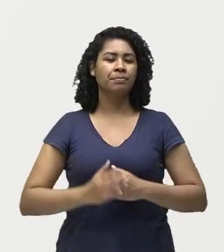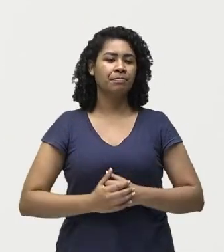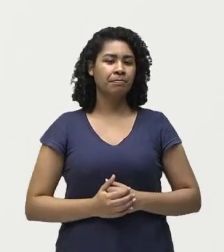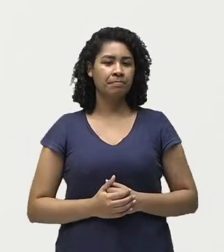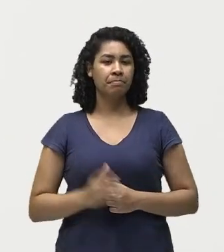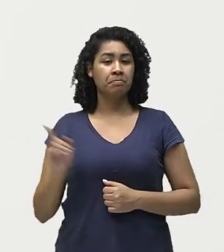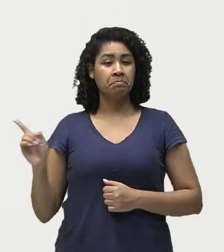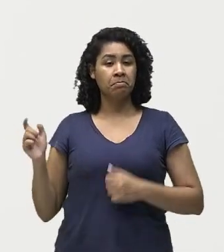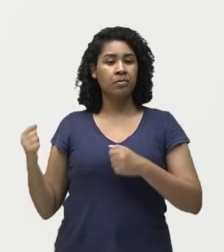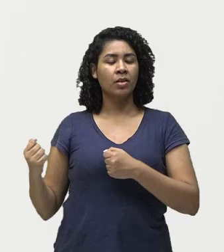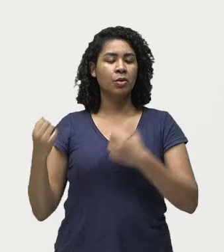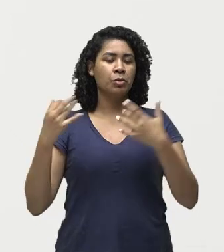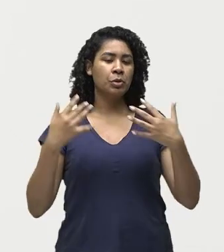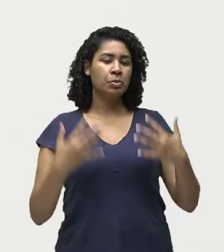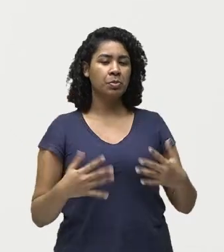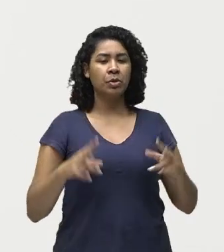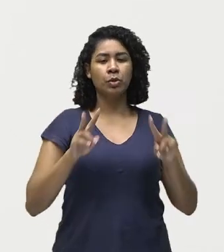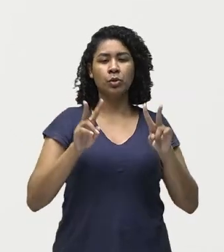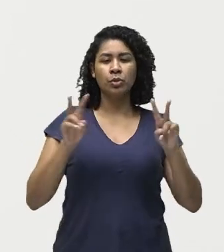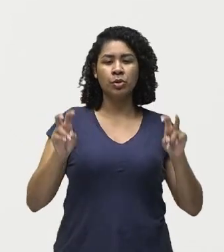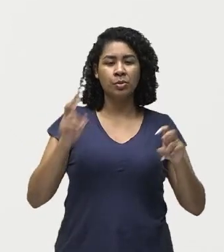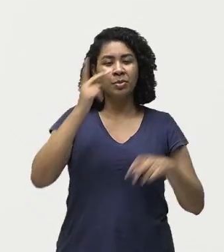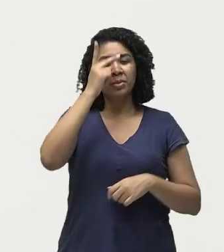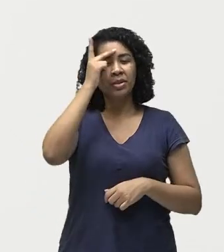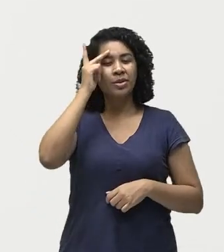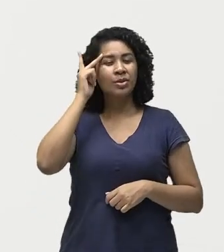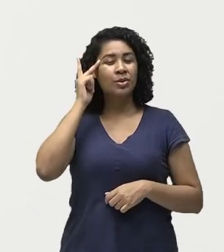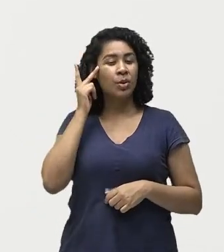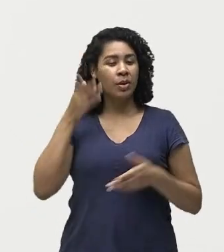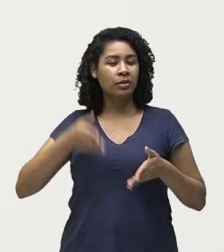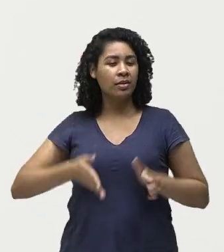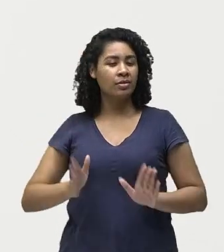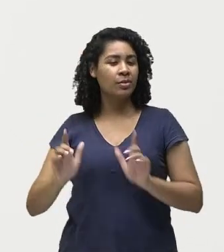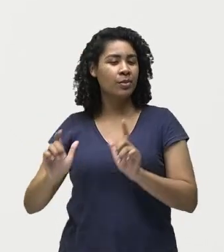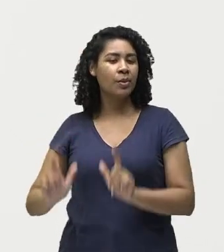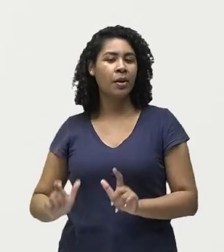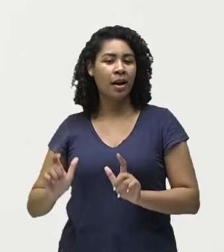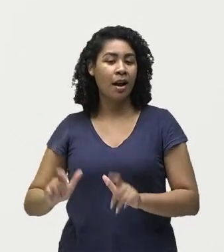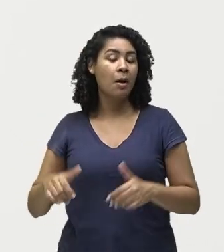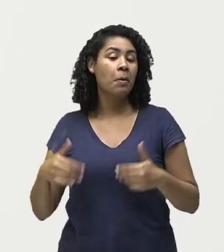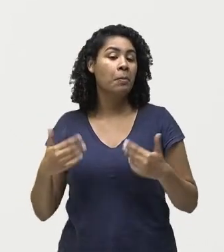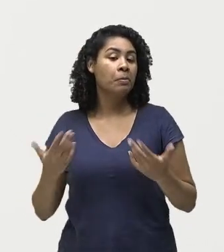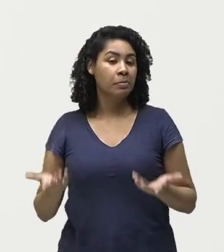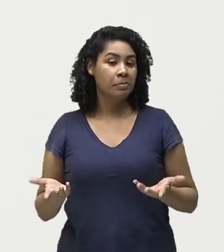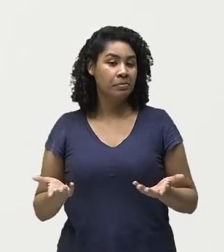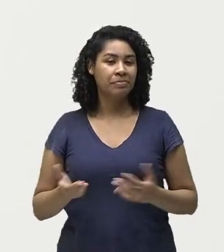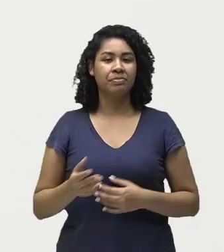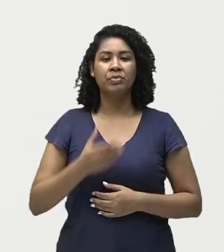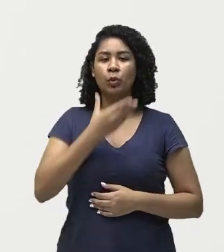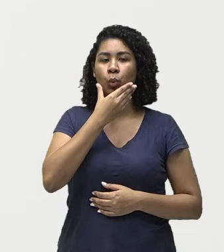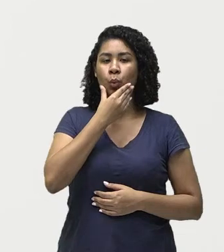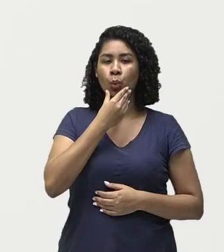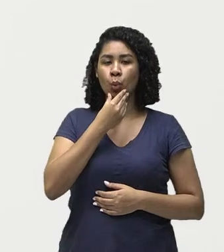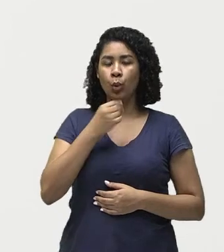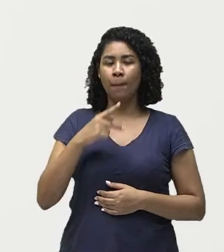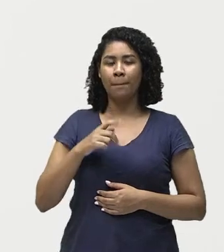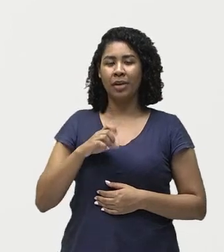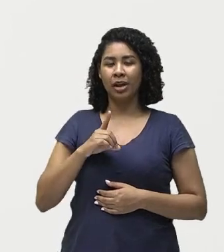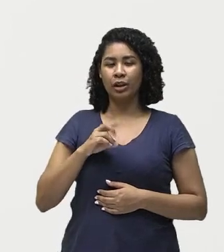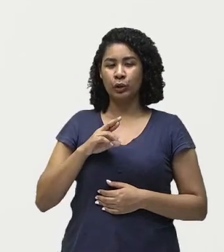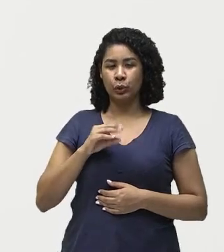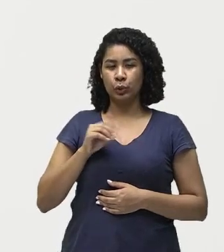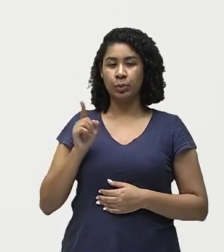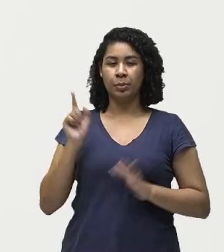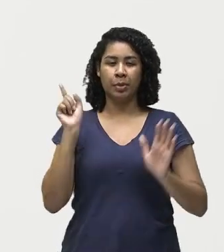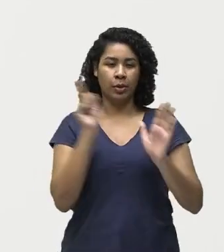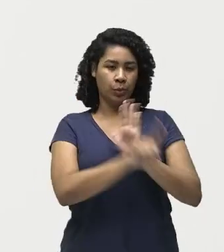a origem de alguém. Vamos dar uma olhadinha aqui, vamos ler juntos. Olha só, o Pedro pergunta, Who are your